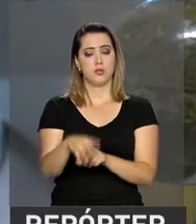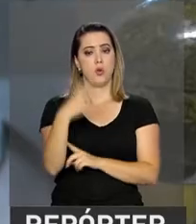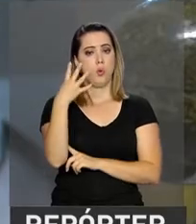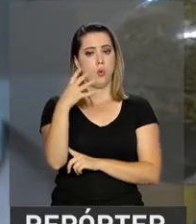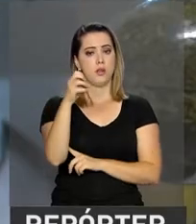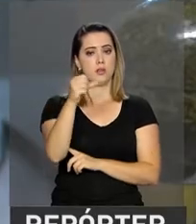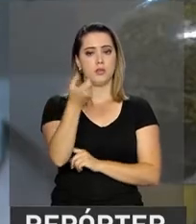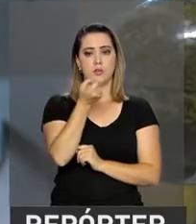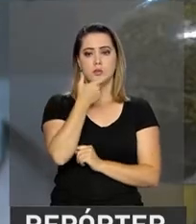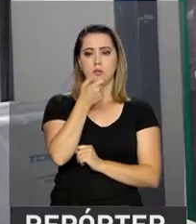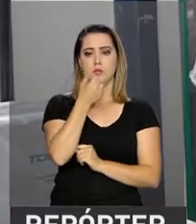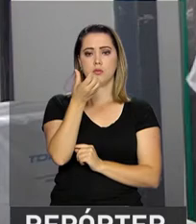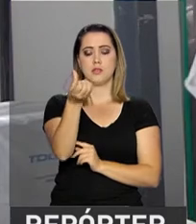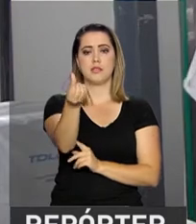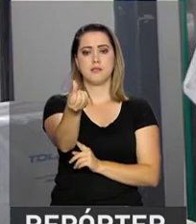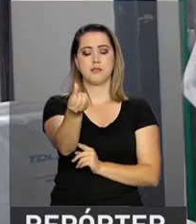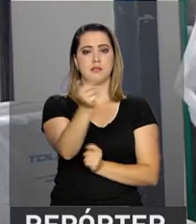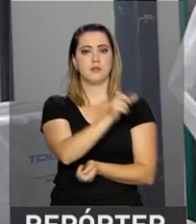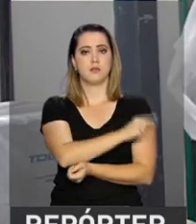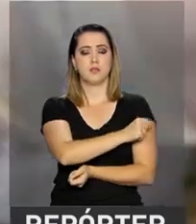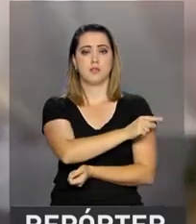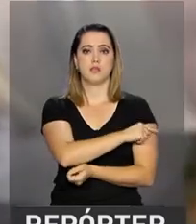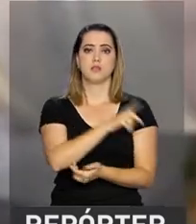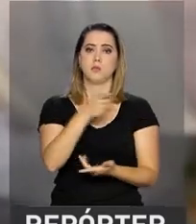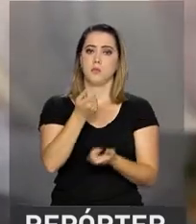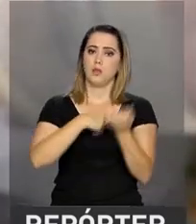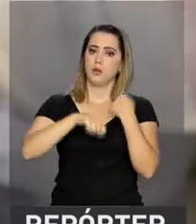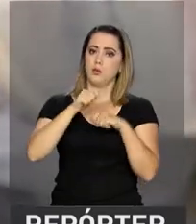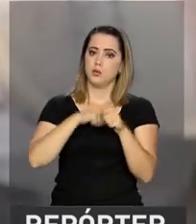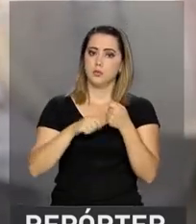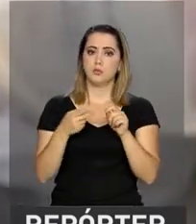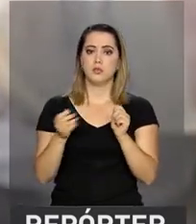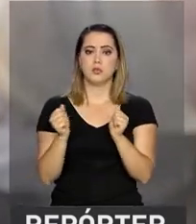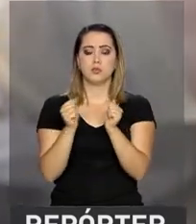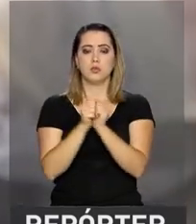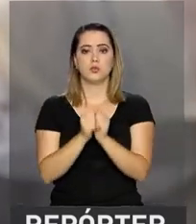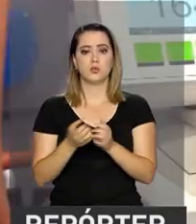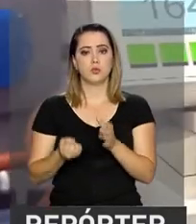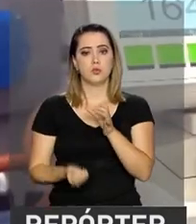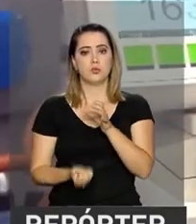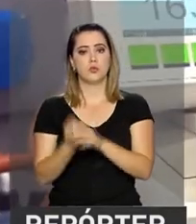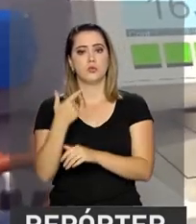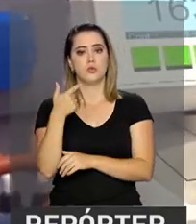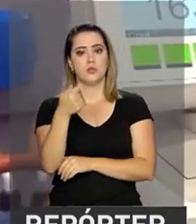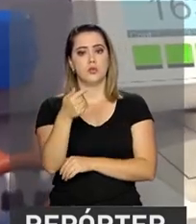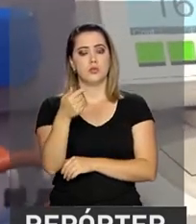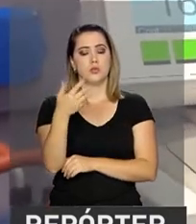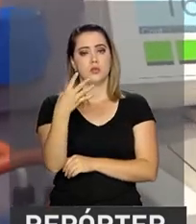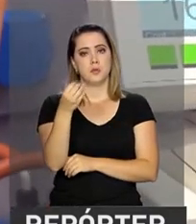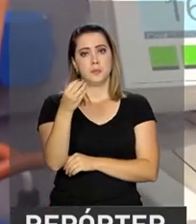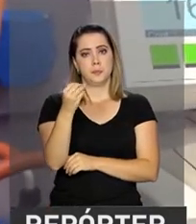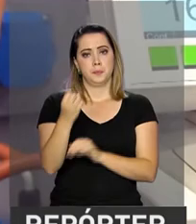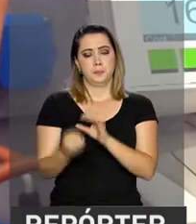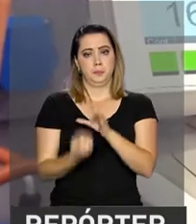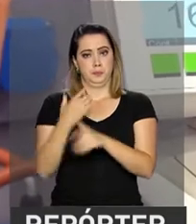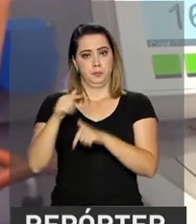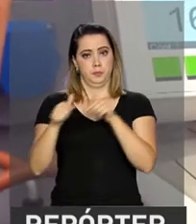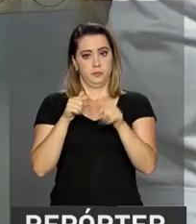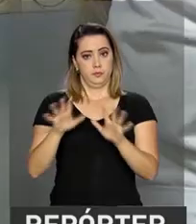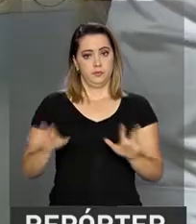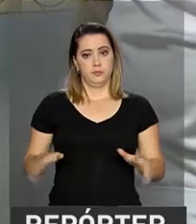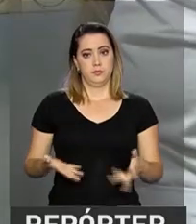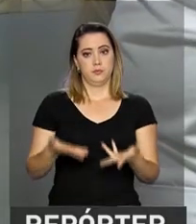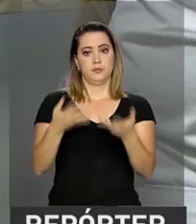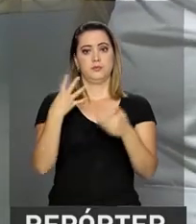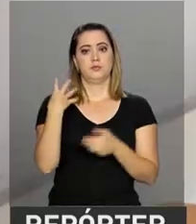49 medicamentos e 6 vacinas. Além de economizar, as parcerias devem gerar 7.400 empregos e